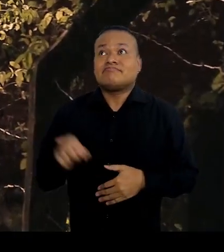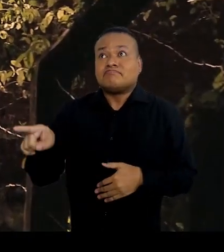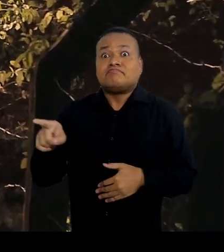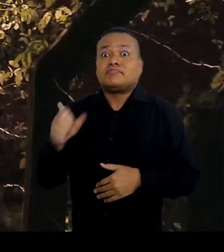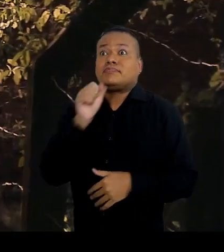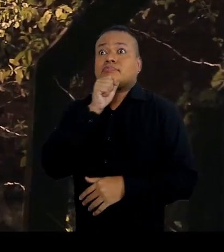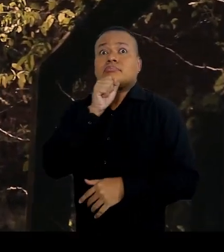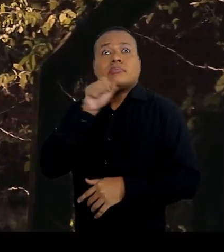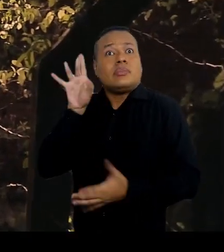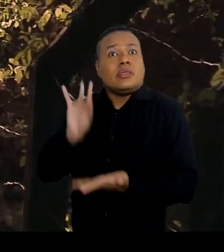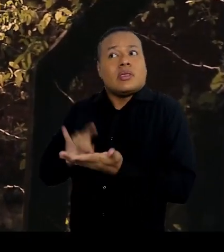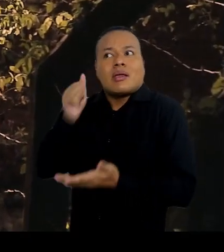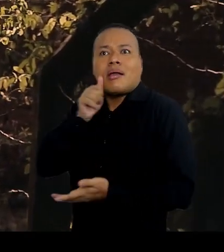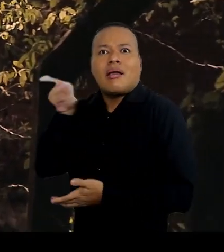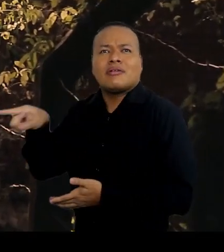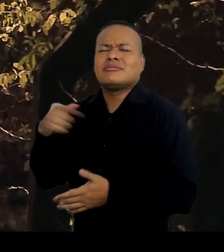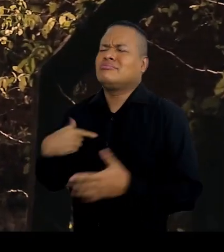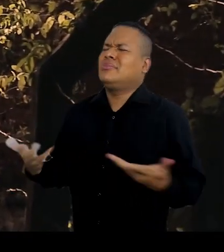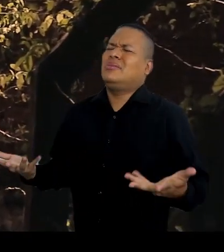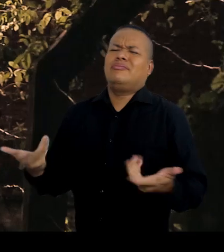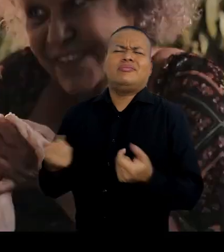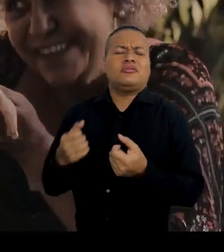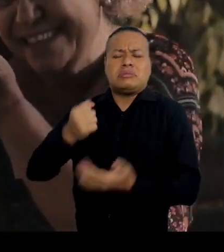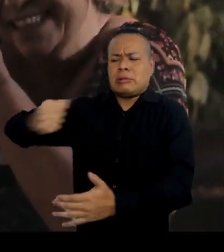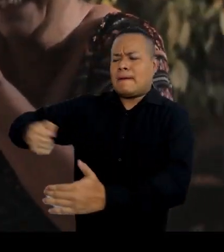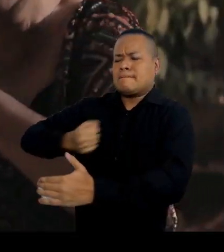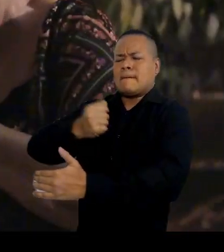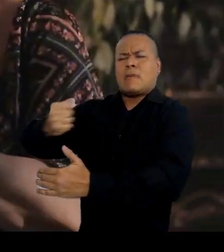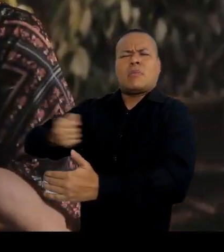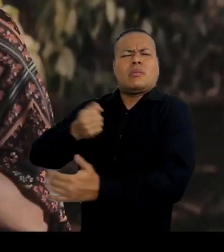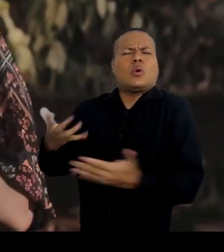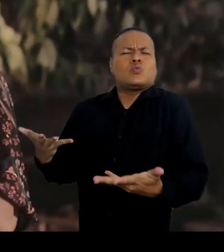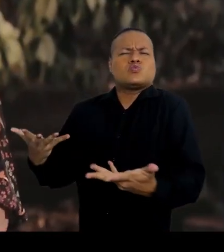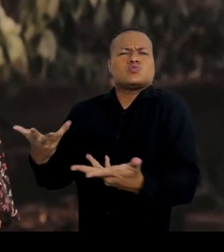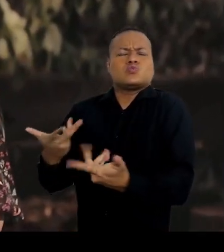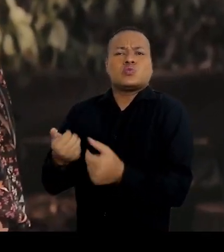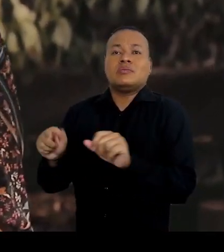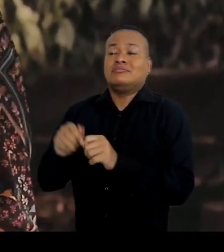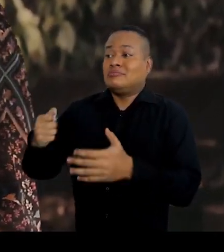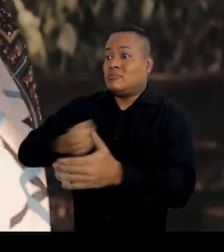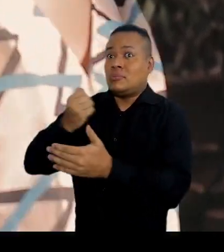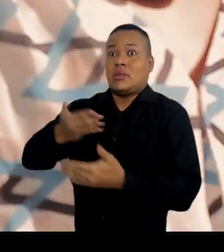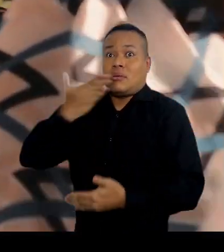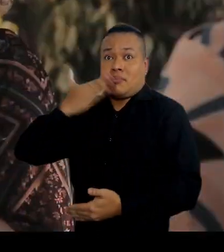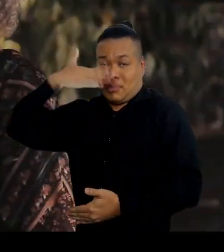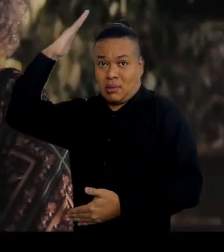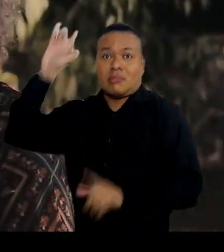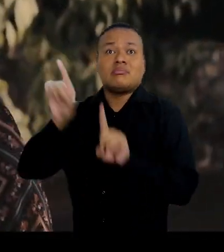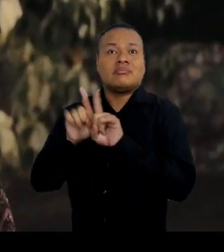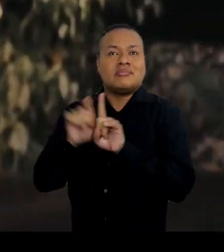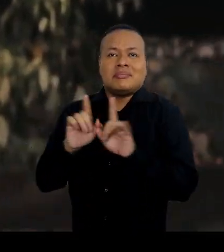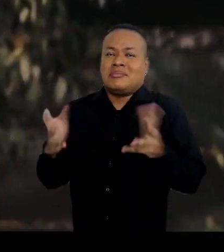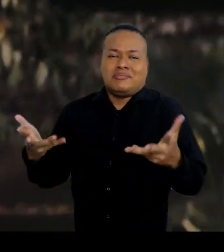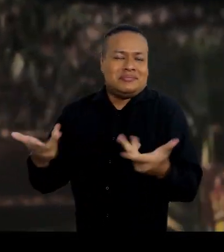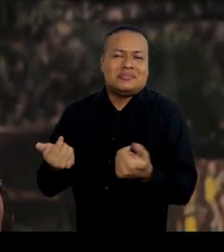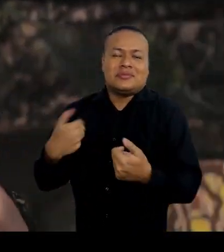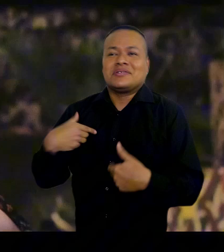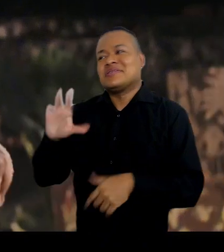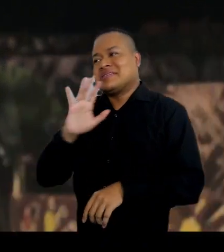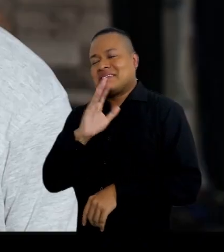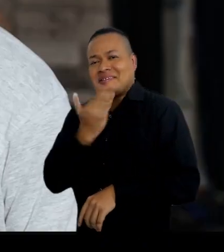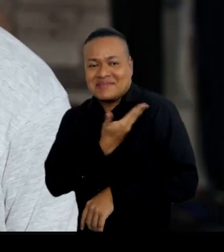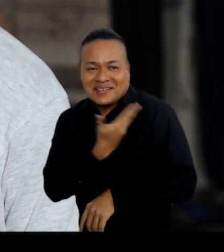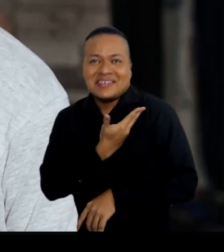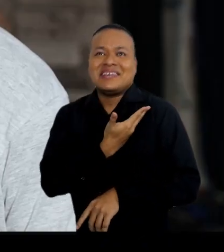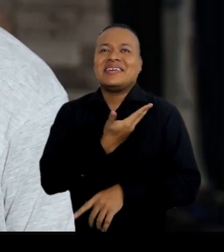E a minha avó, rapaz, a minha avó era fantástica também. Cozinheira de mão cheia, né? Na culinária árabe, ela encantava a todos, né?